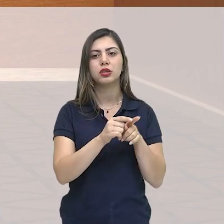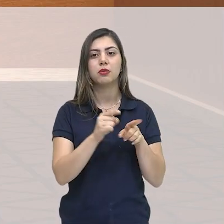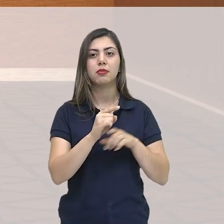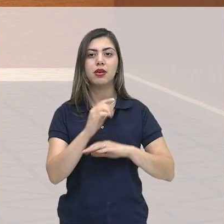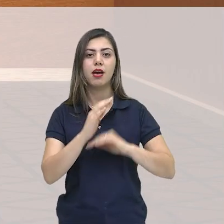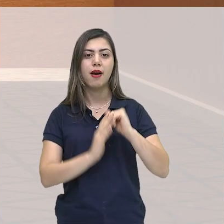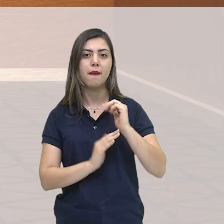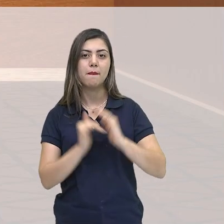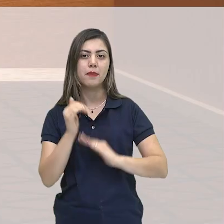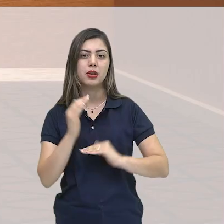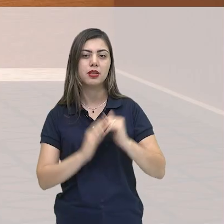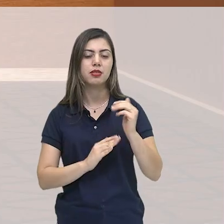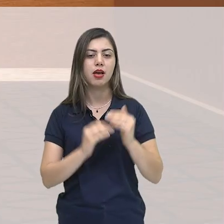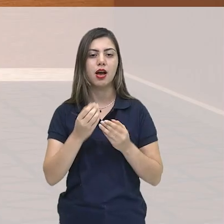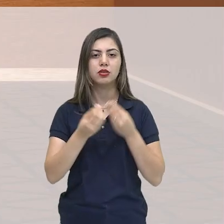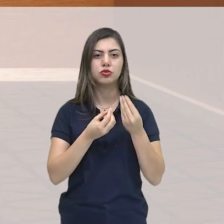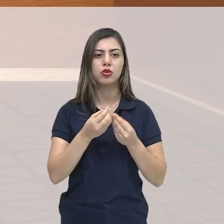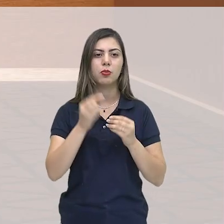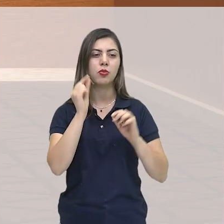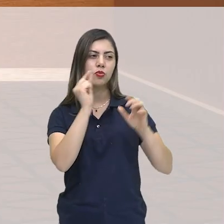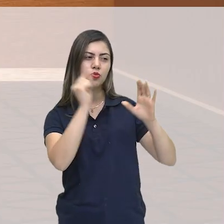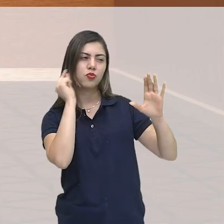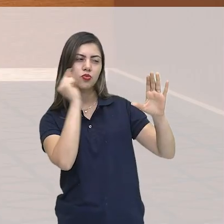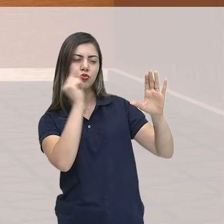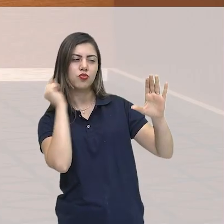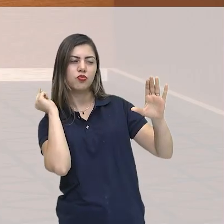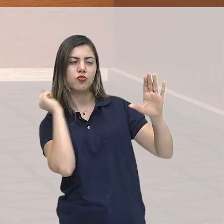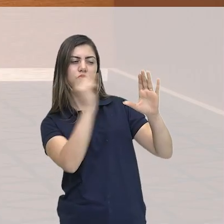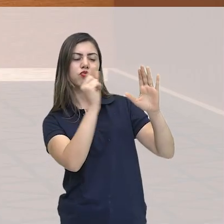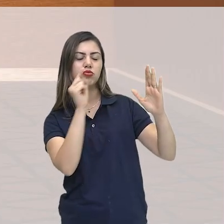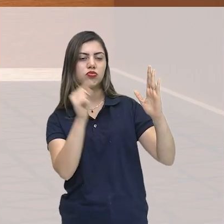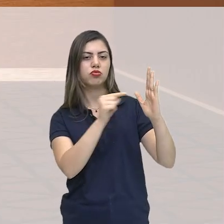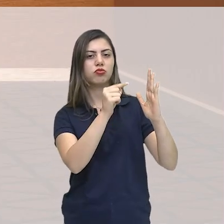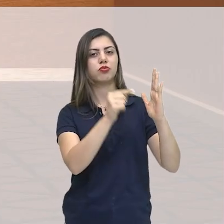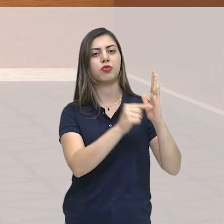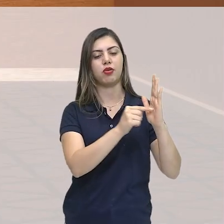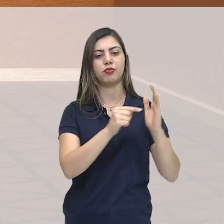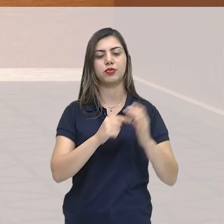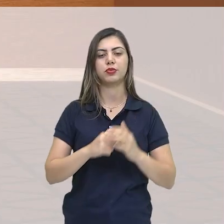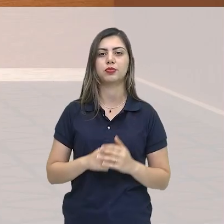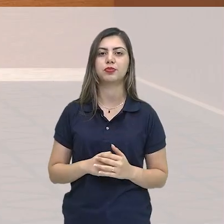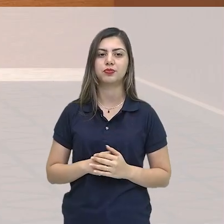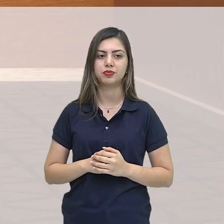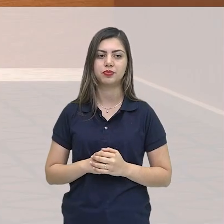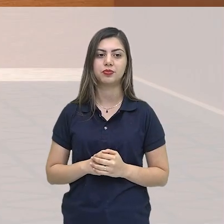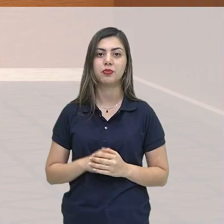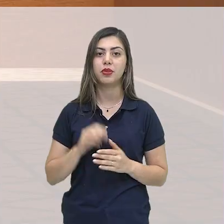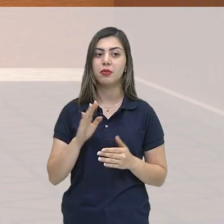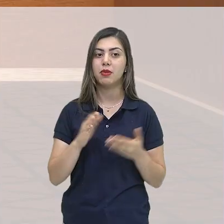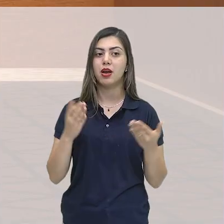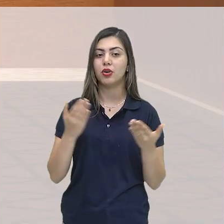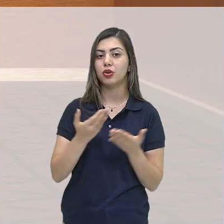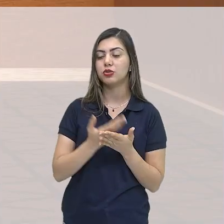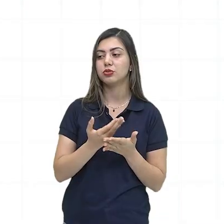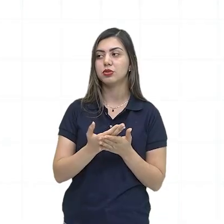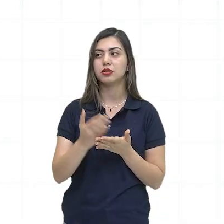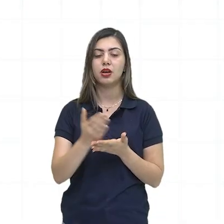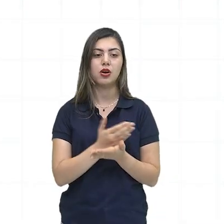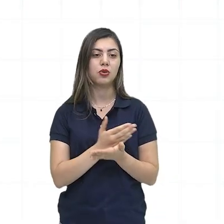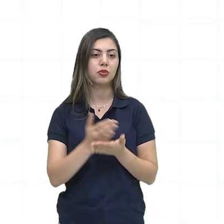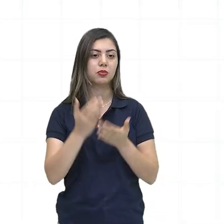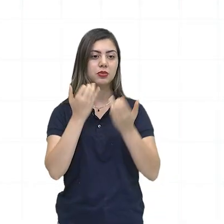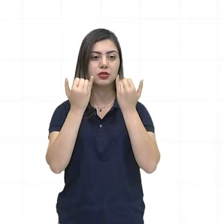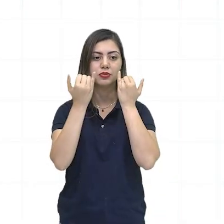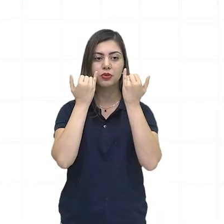sua habilidade de lançar, de jogar, né, esse dardo, tá bom? Então, vamos ver aí algumas informações do dardo.